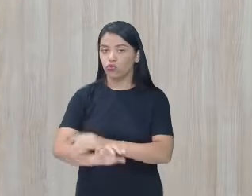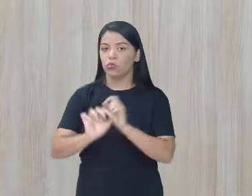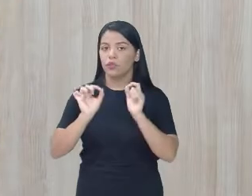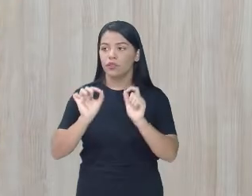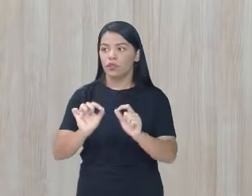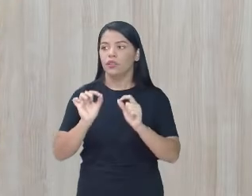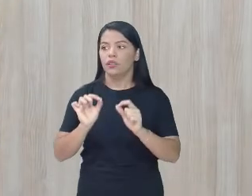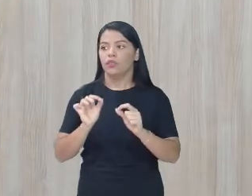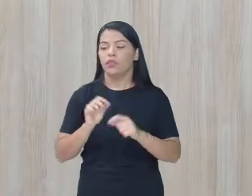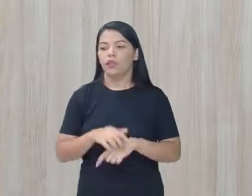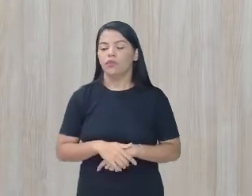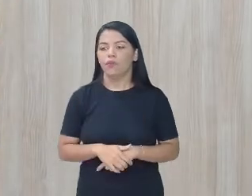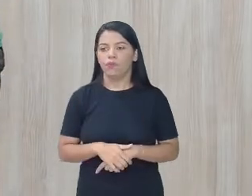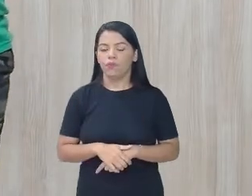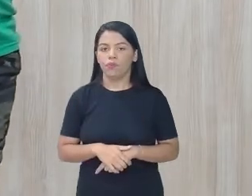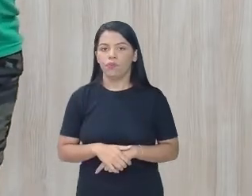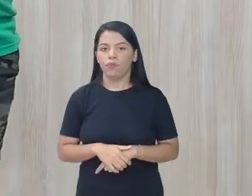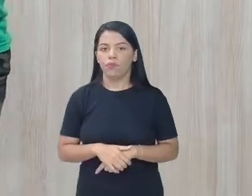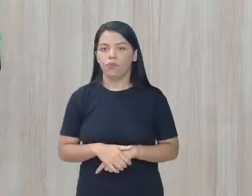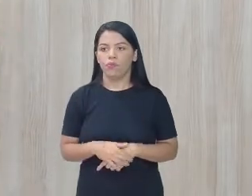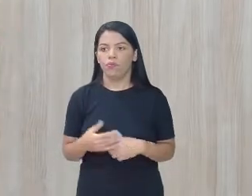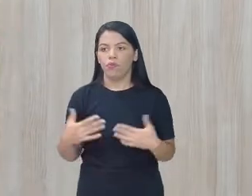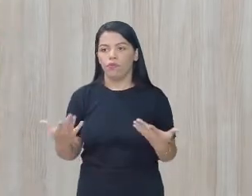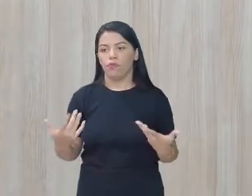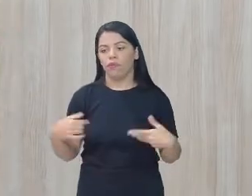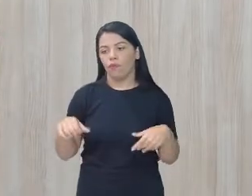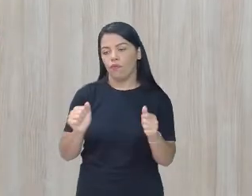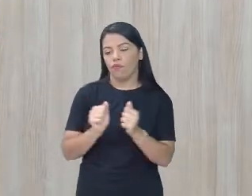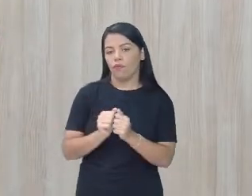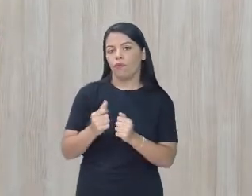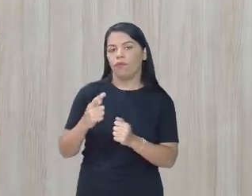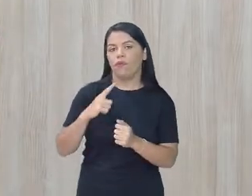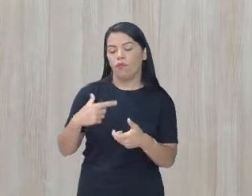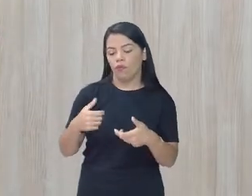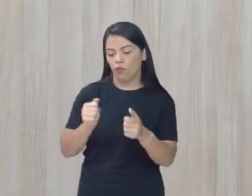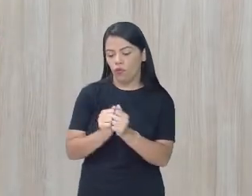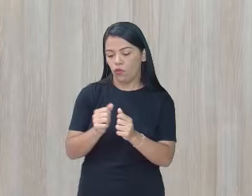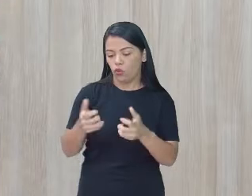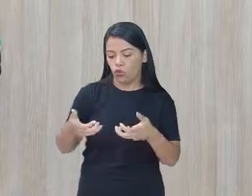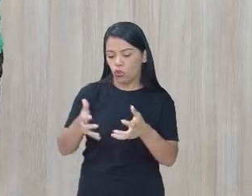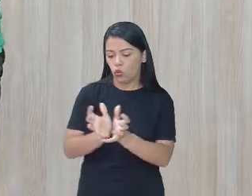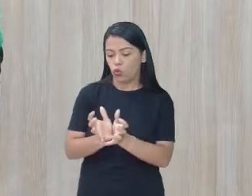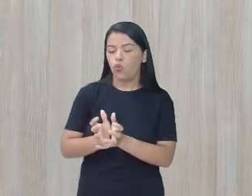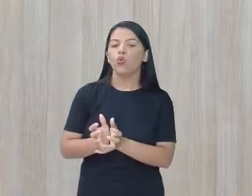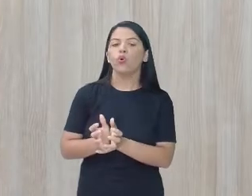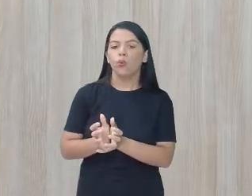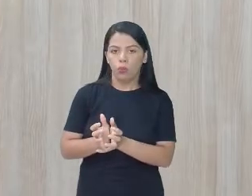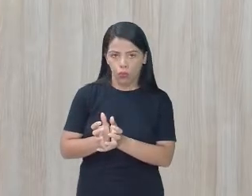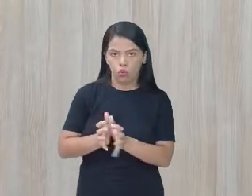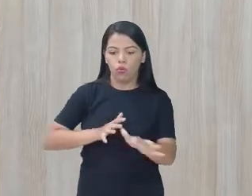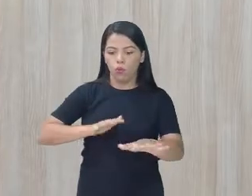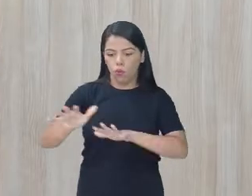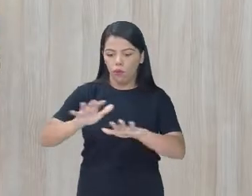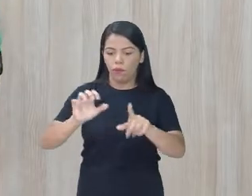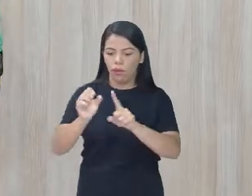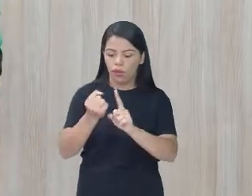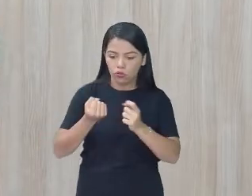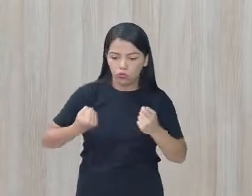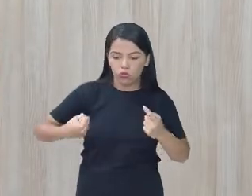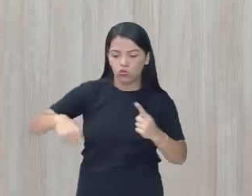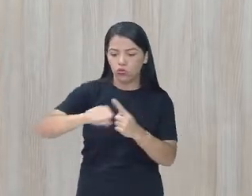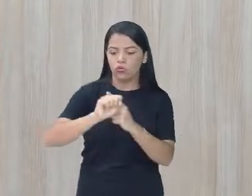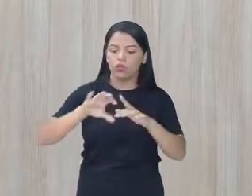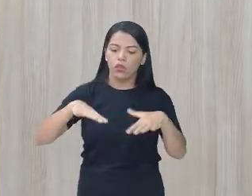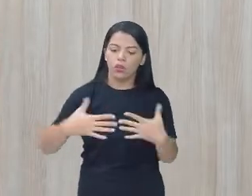assim, estar junto, né, com grupos, né, de movimentos sociais, a Praça do Derby, ela